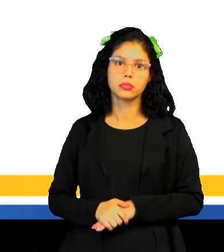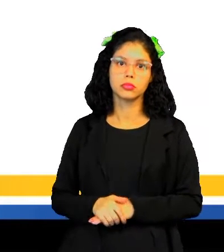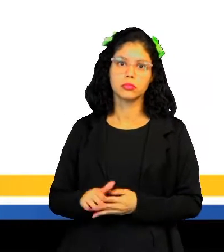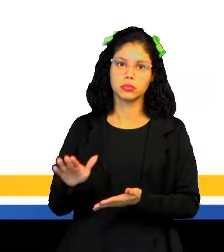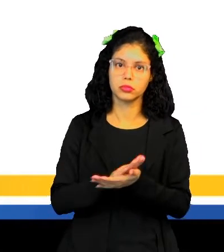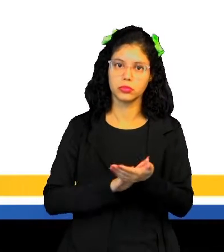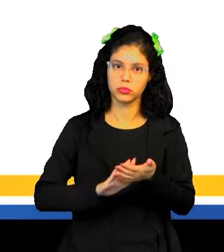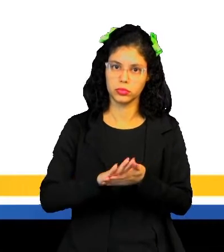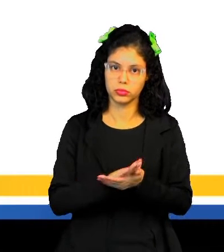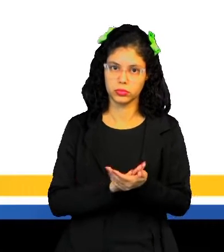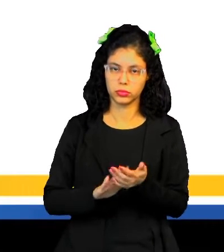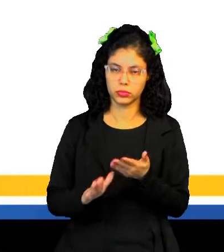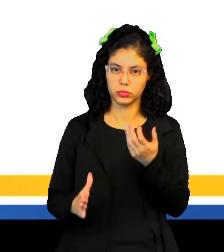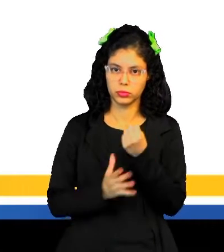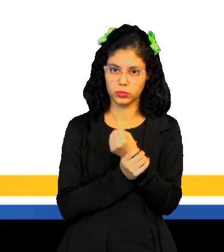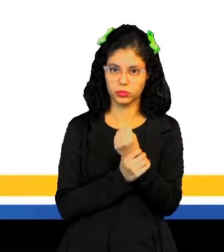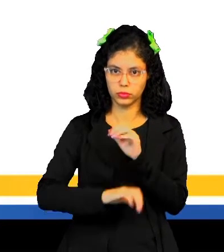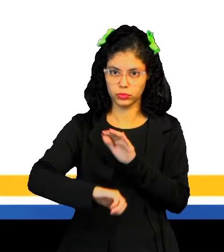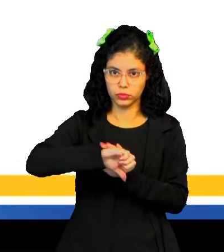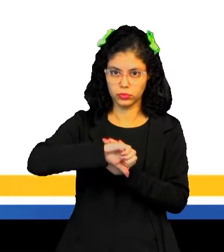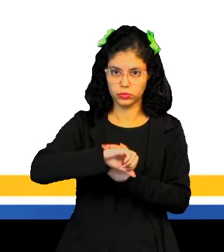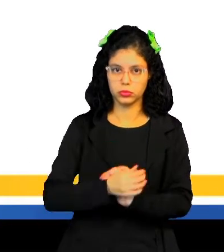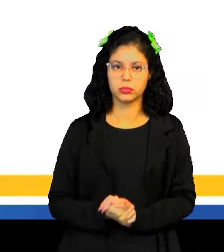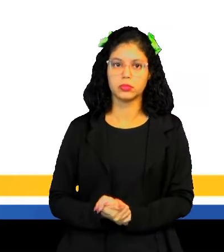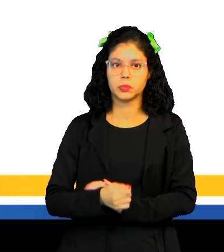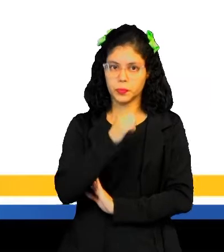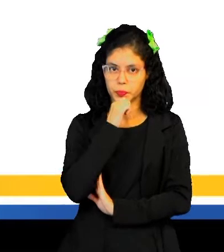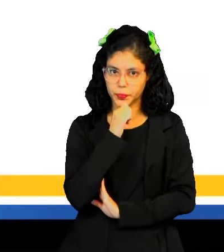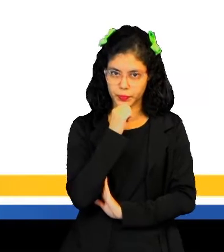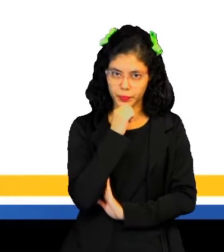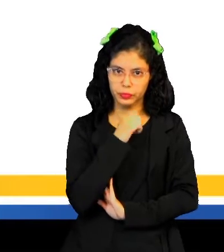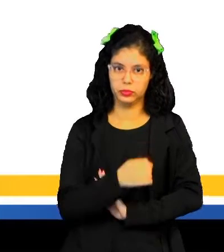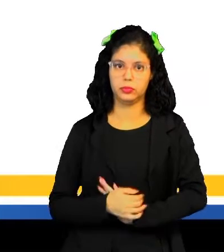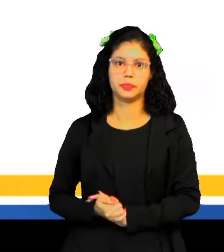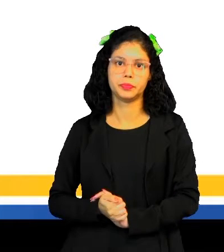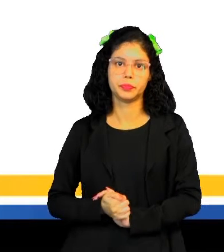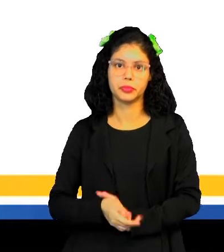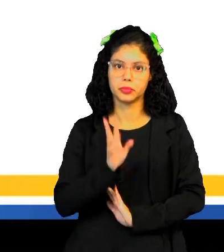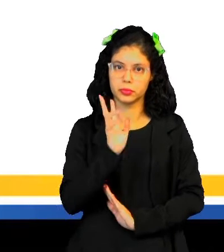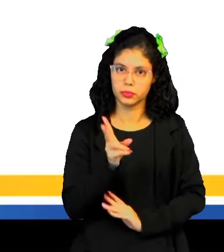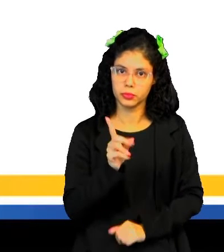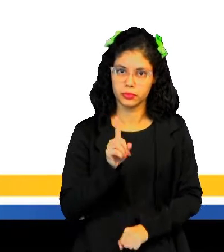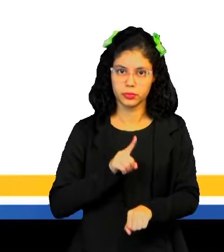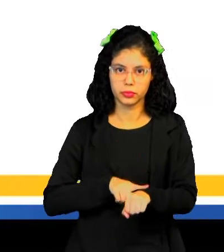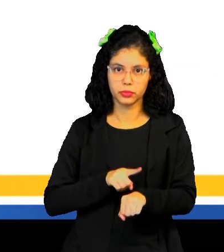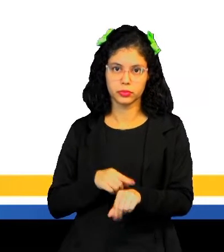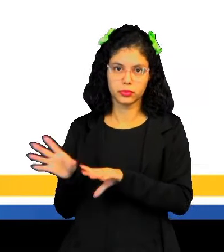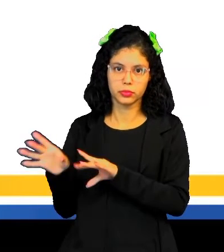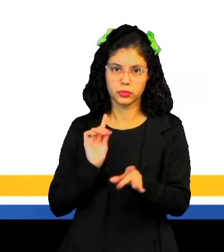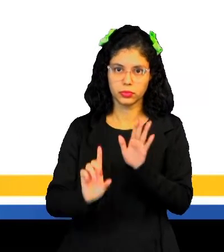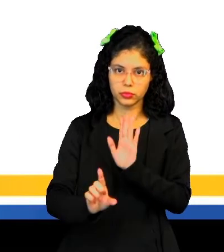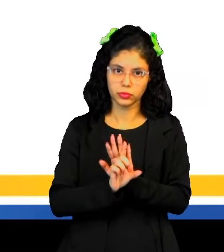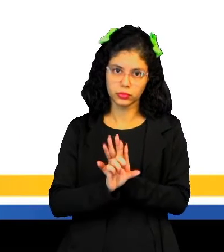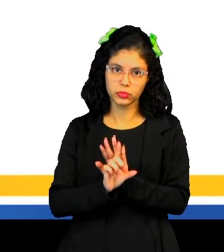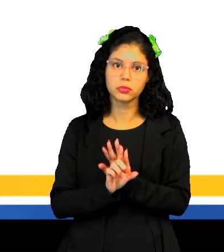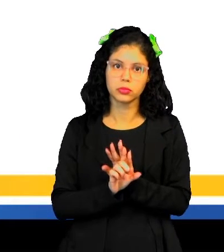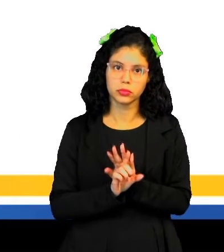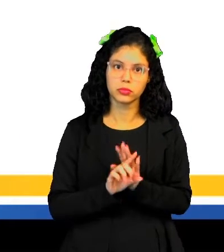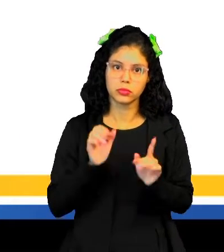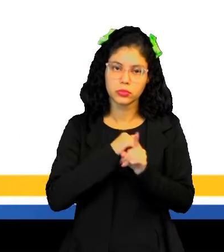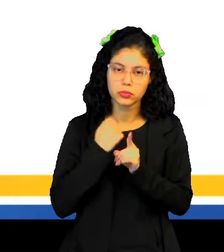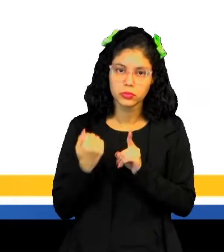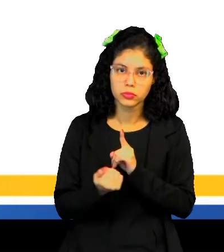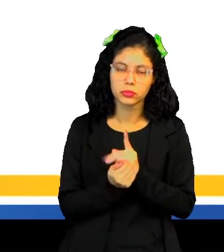nem uma eventual condenação desses crimes. No entanto, ao mesmo tempo, a lei trouxe benefícios